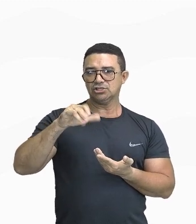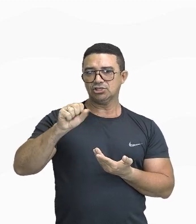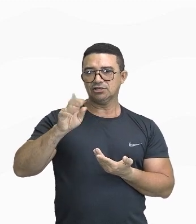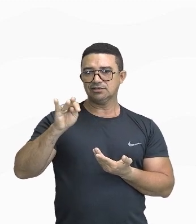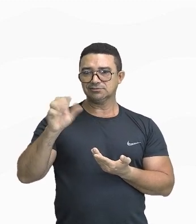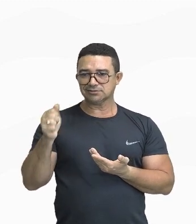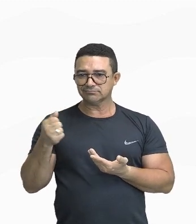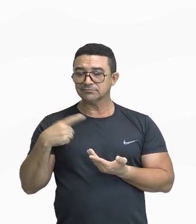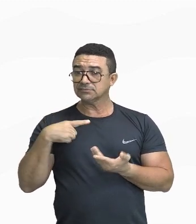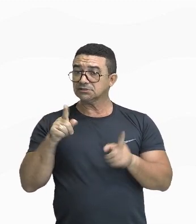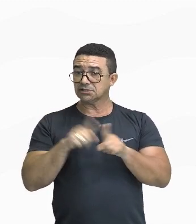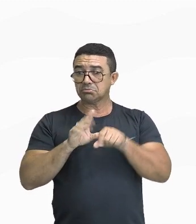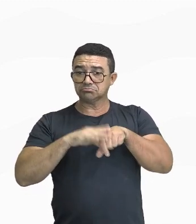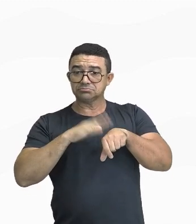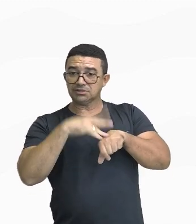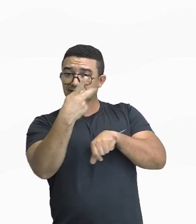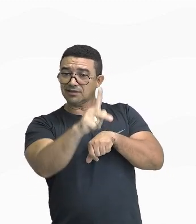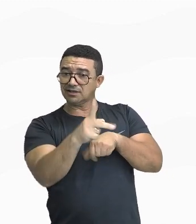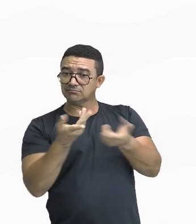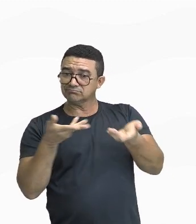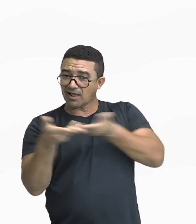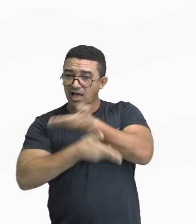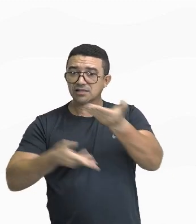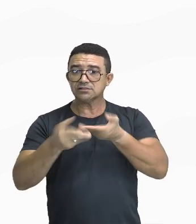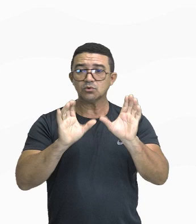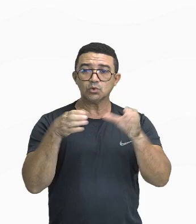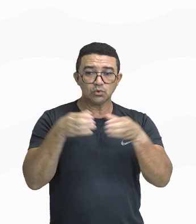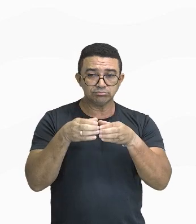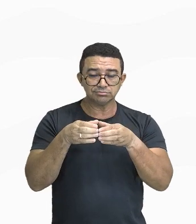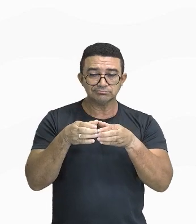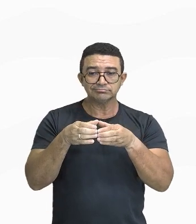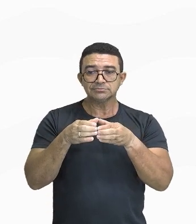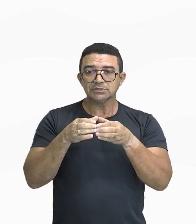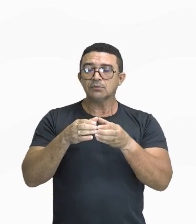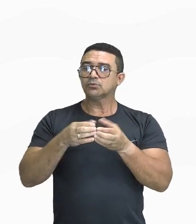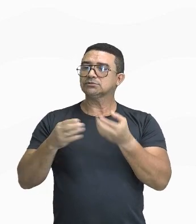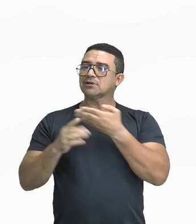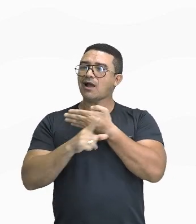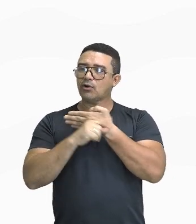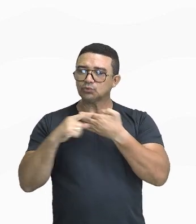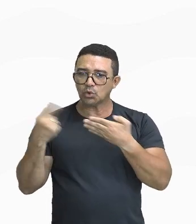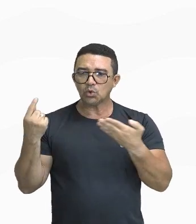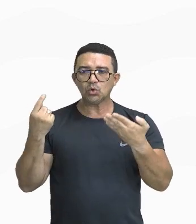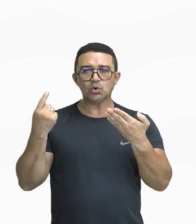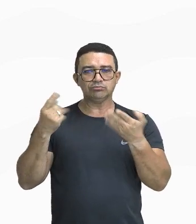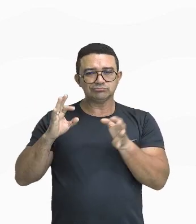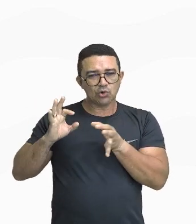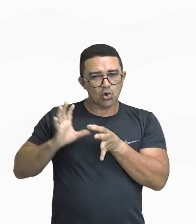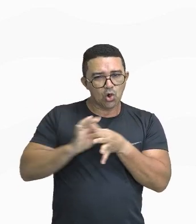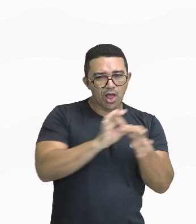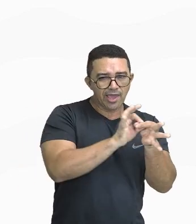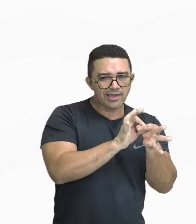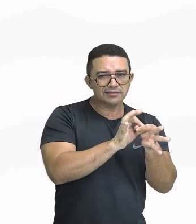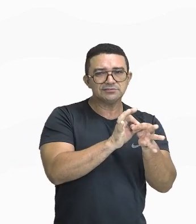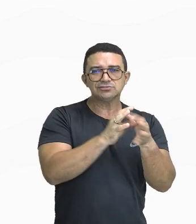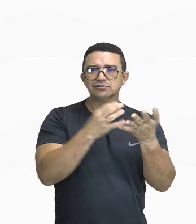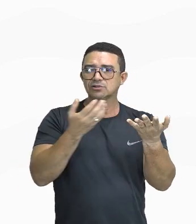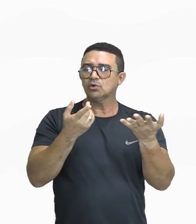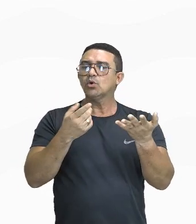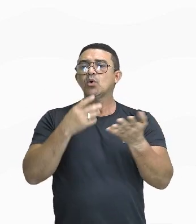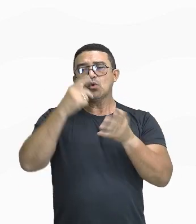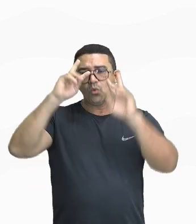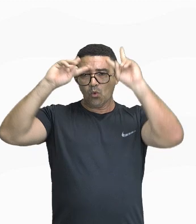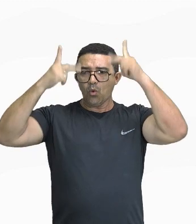sua convivência em grupo. Para esses autores, para essas correntes, o homem sempre vai viver em